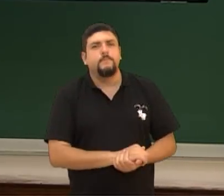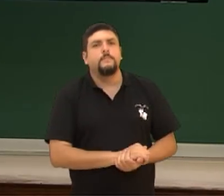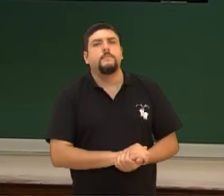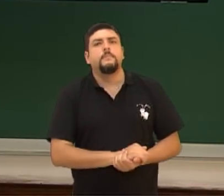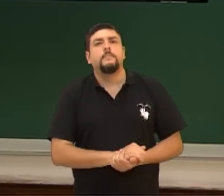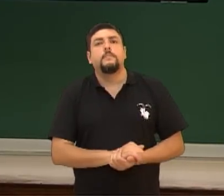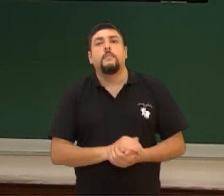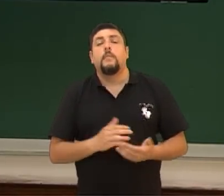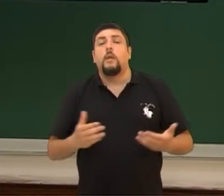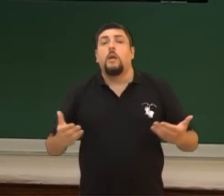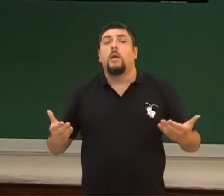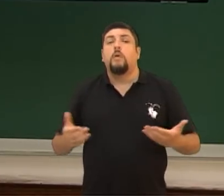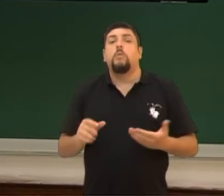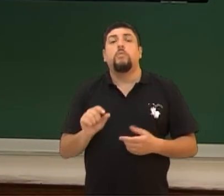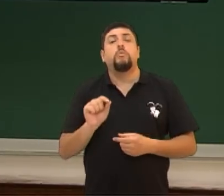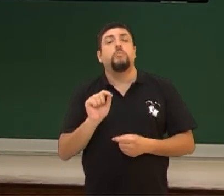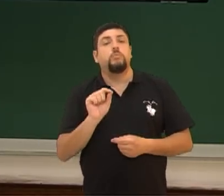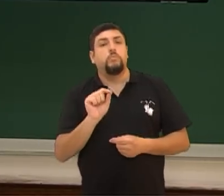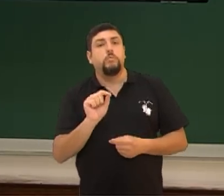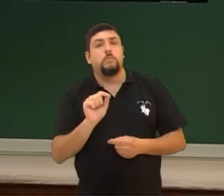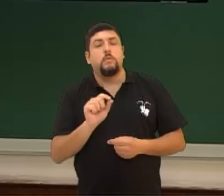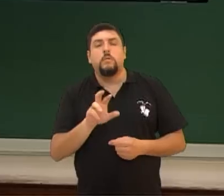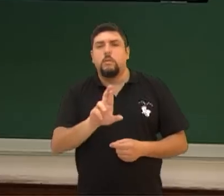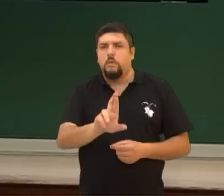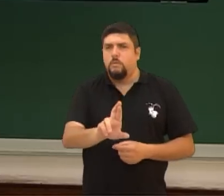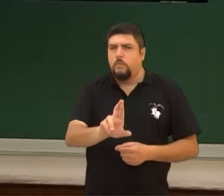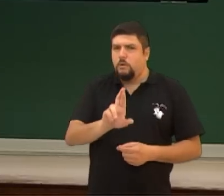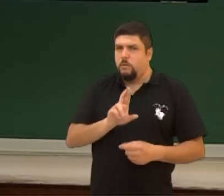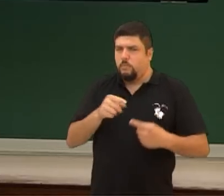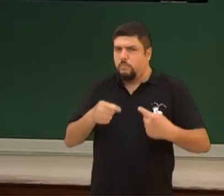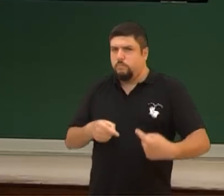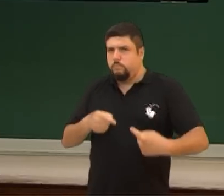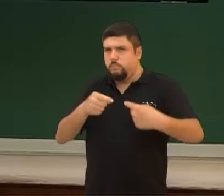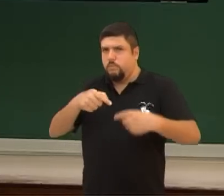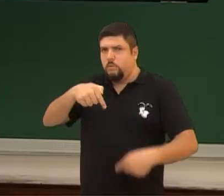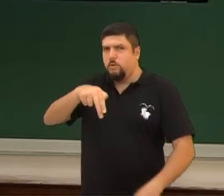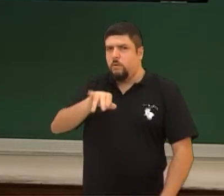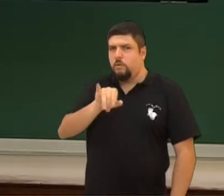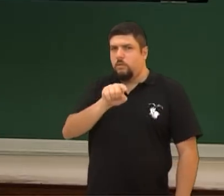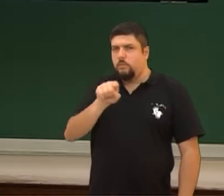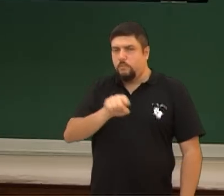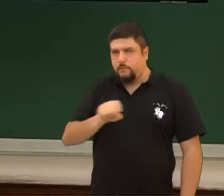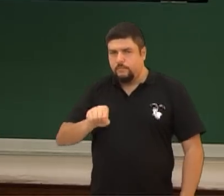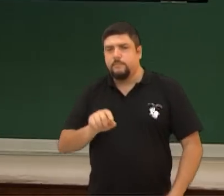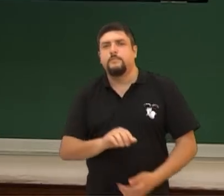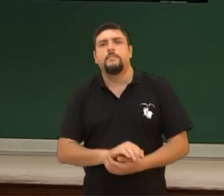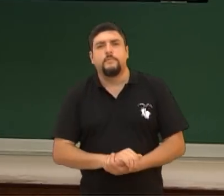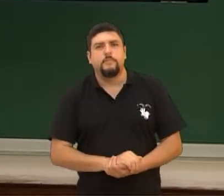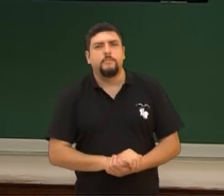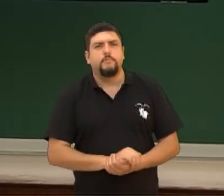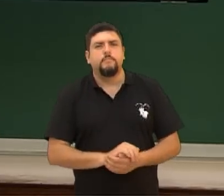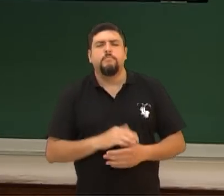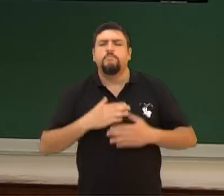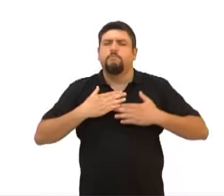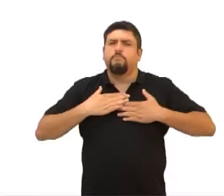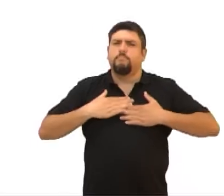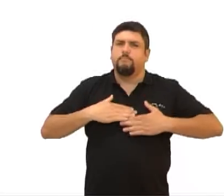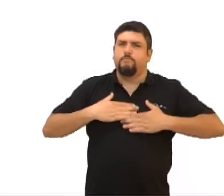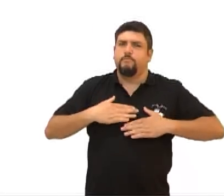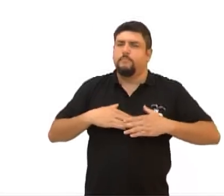Então, agora eu quero que você responda comigo um quiz, tá? Um quiz bem tranquilo